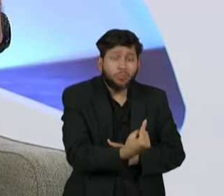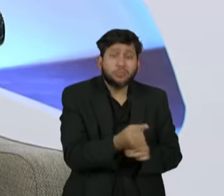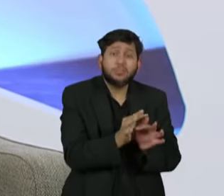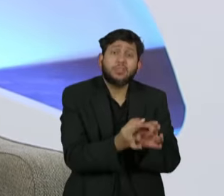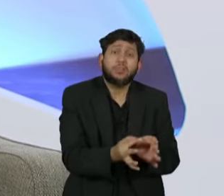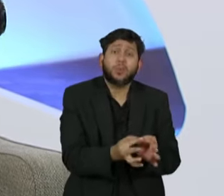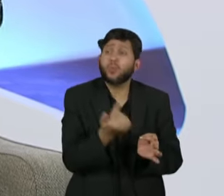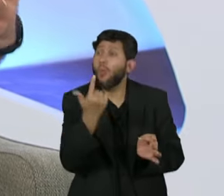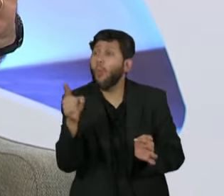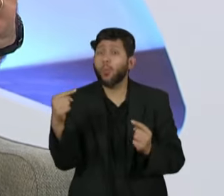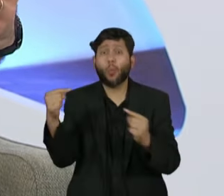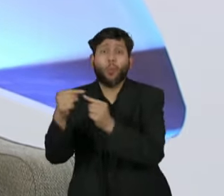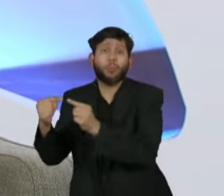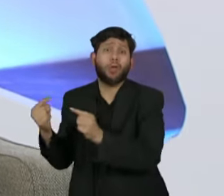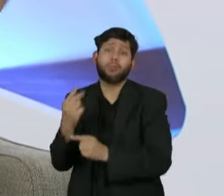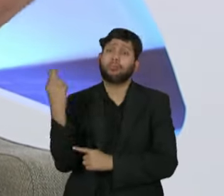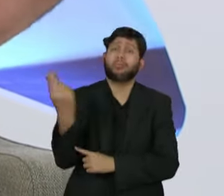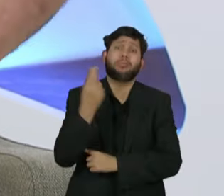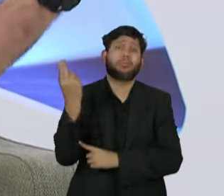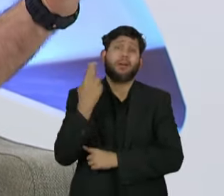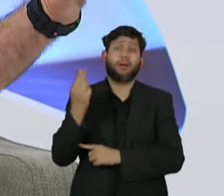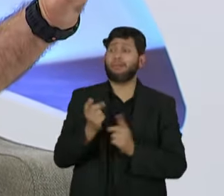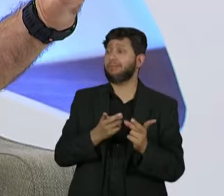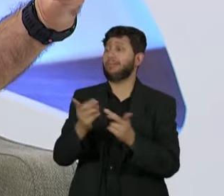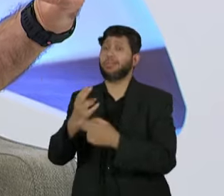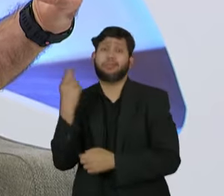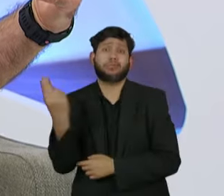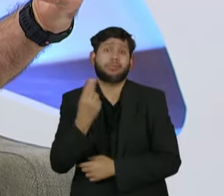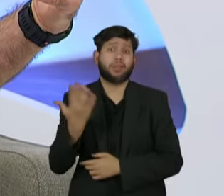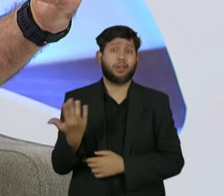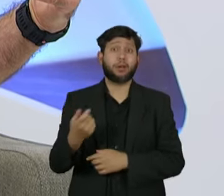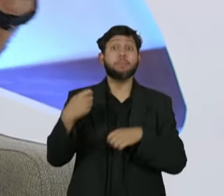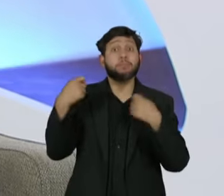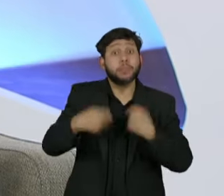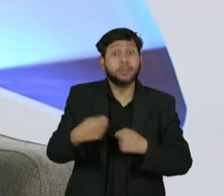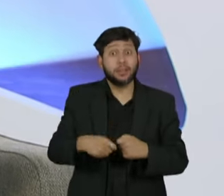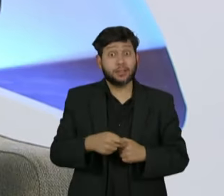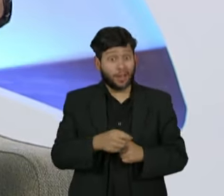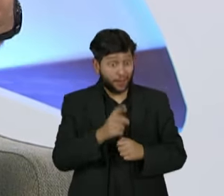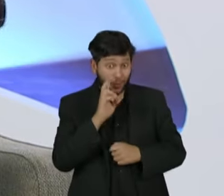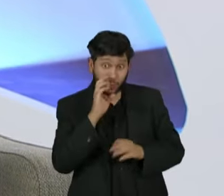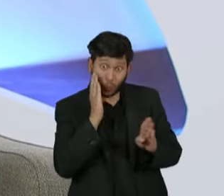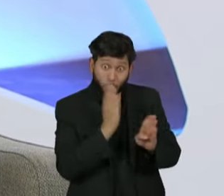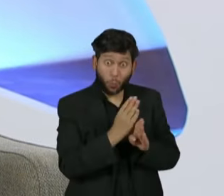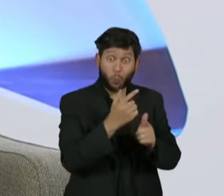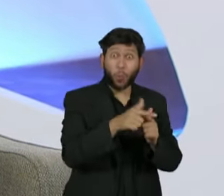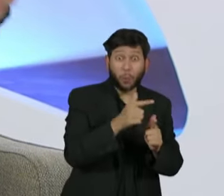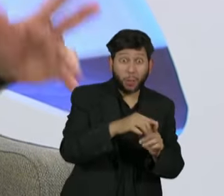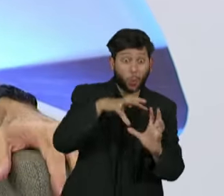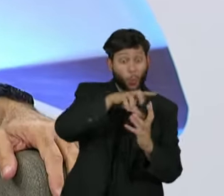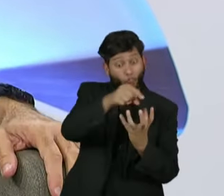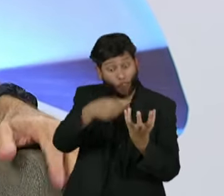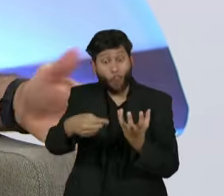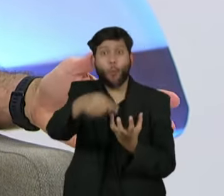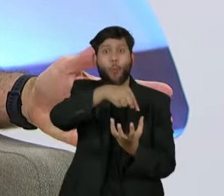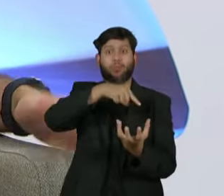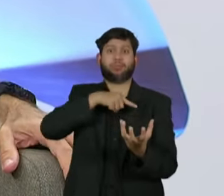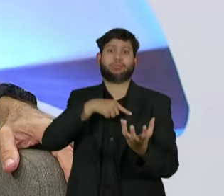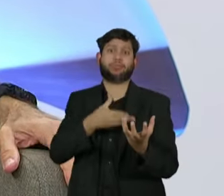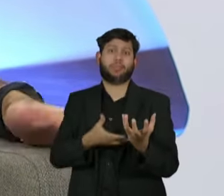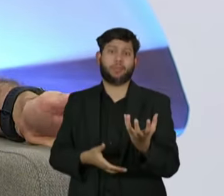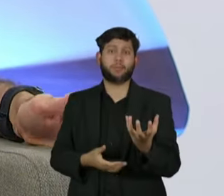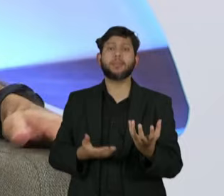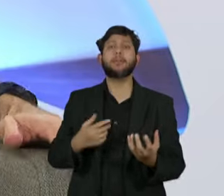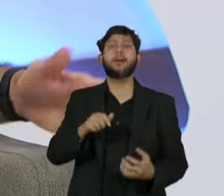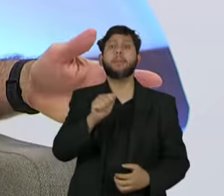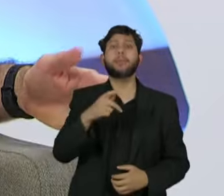não são necessariamente sustentáveis se eles não conseguiram ganhar o mundo a gente teve no começo de aplicativo de compartilhamento a gente